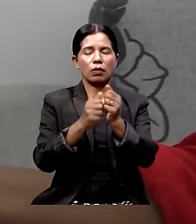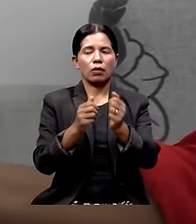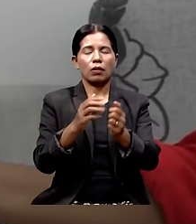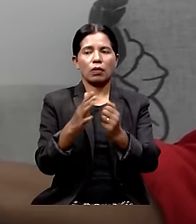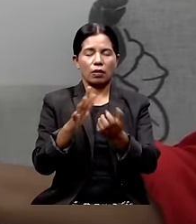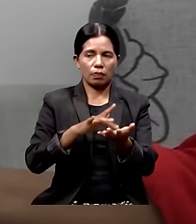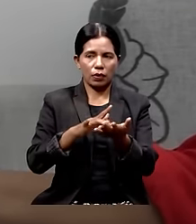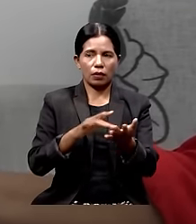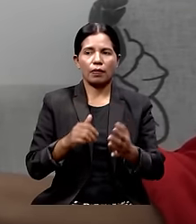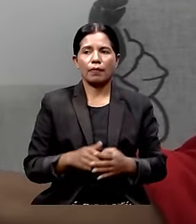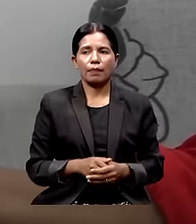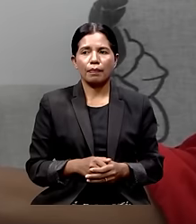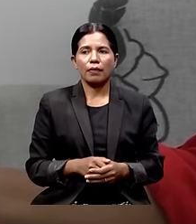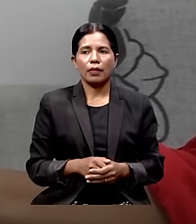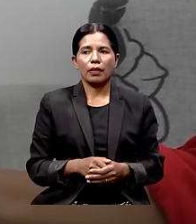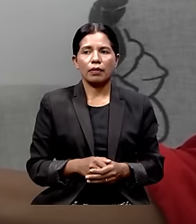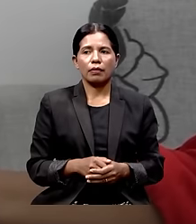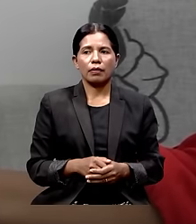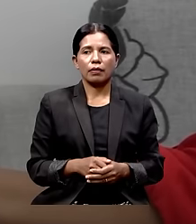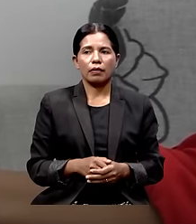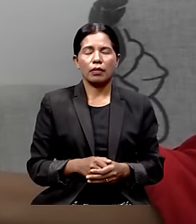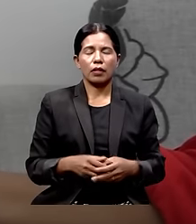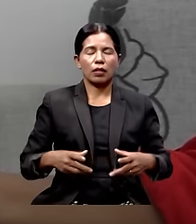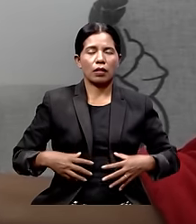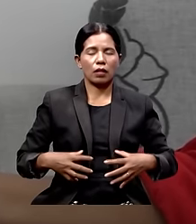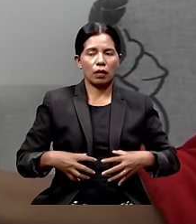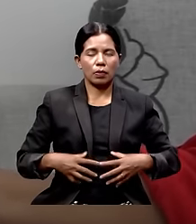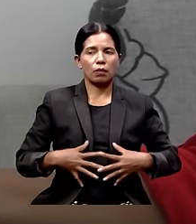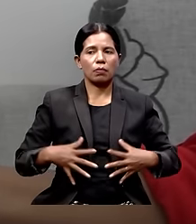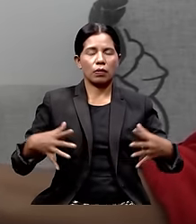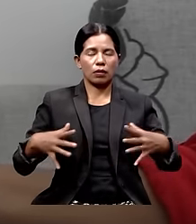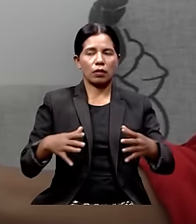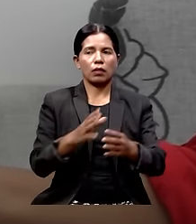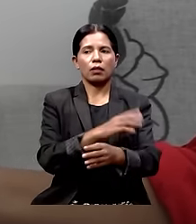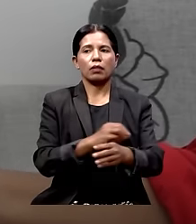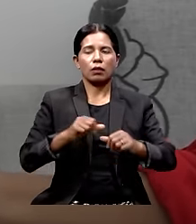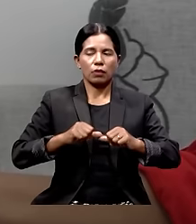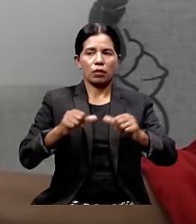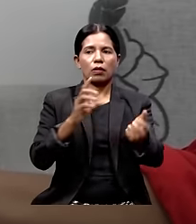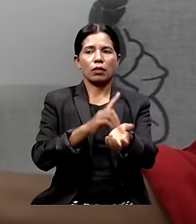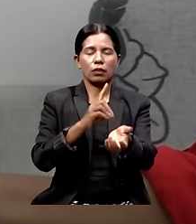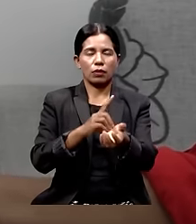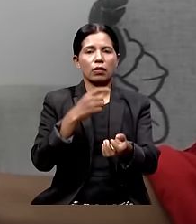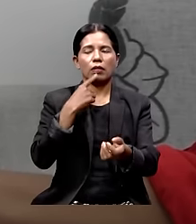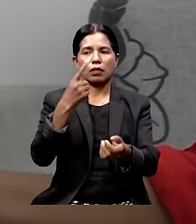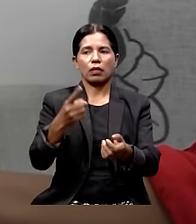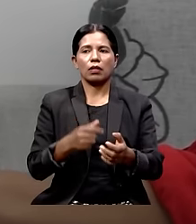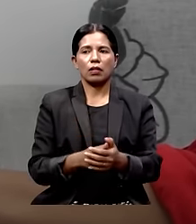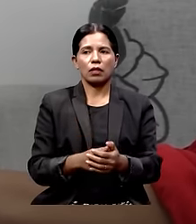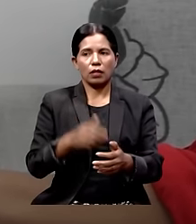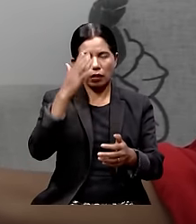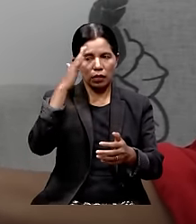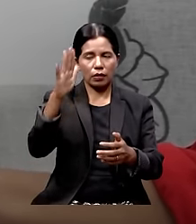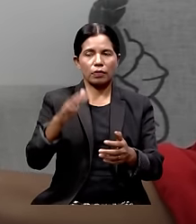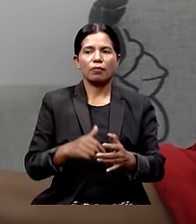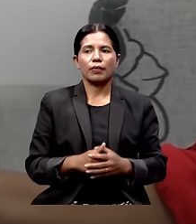be kabon sai infecção e tem uso sem mover, uso continua mover o torrão bem, lá tem